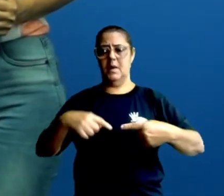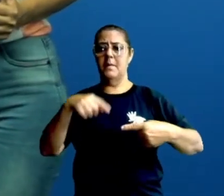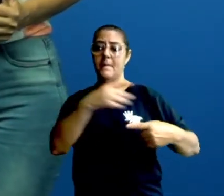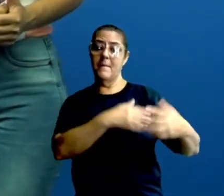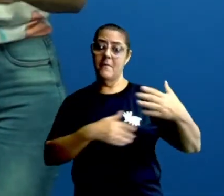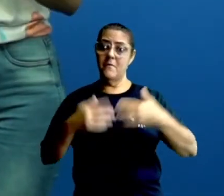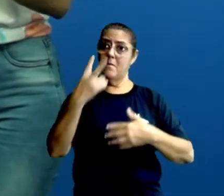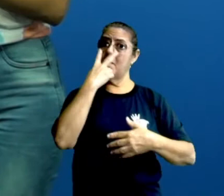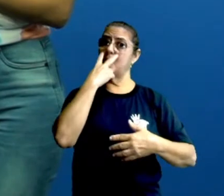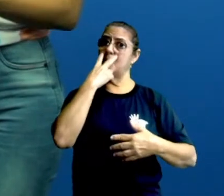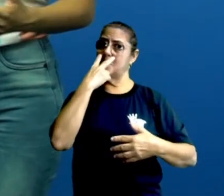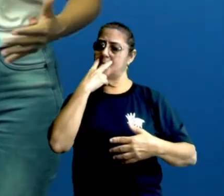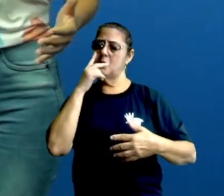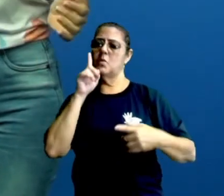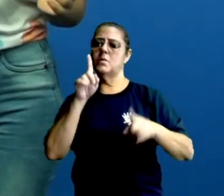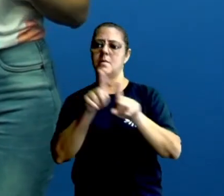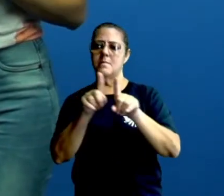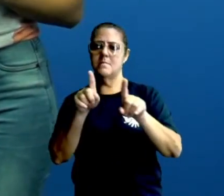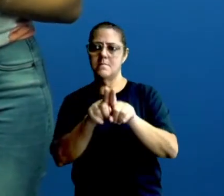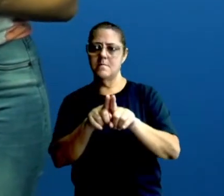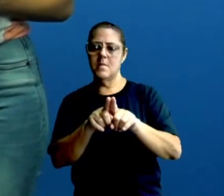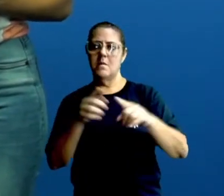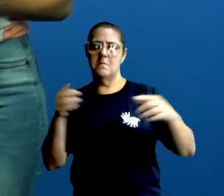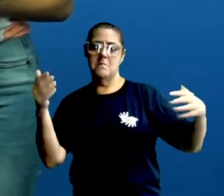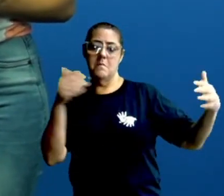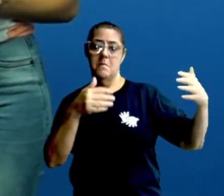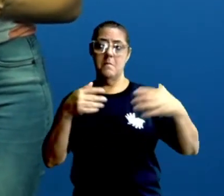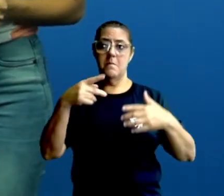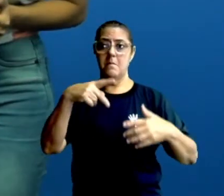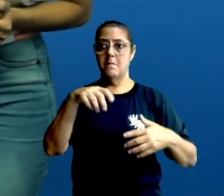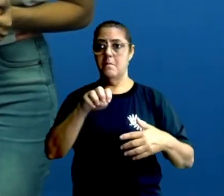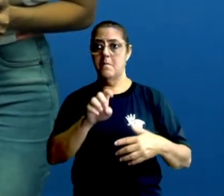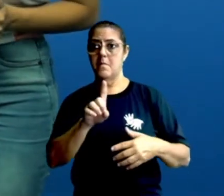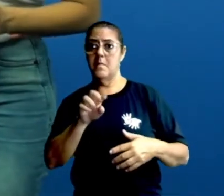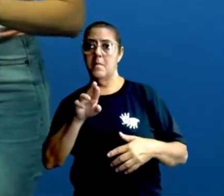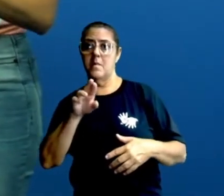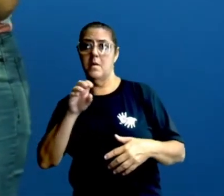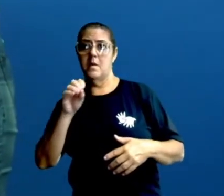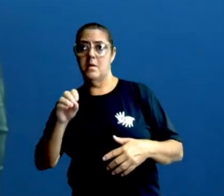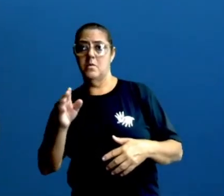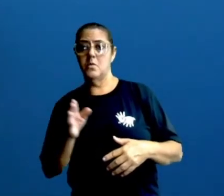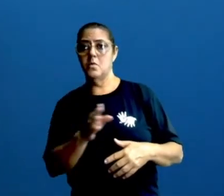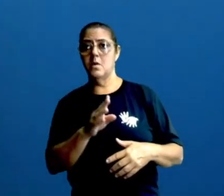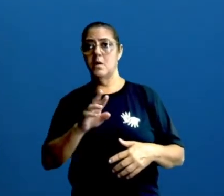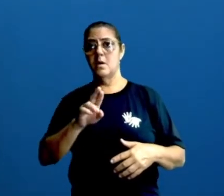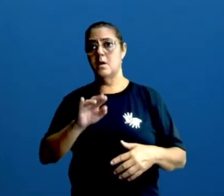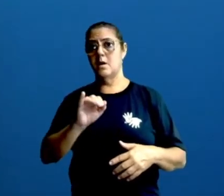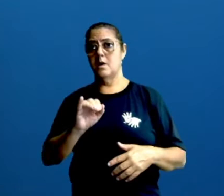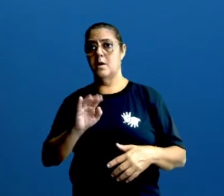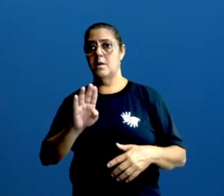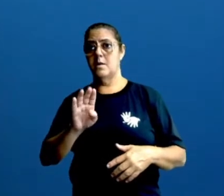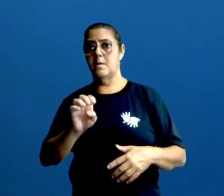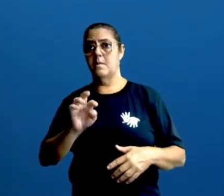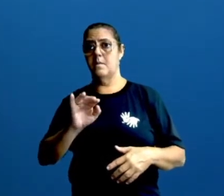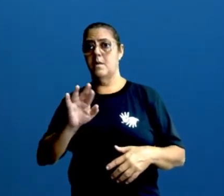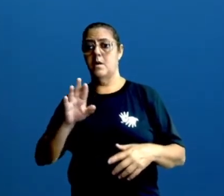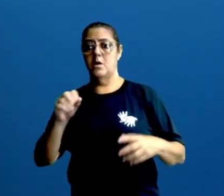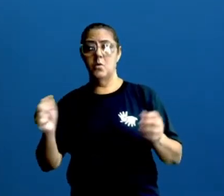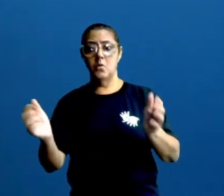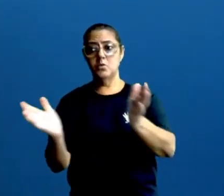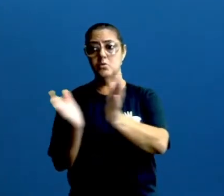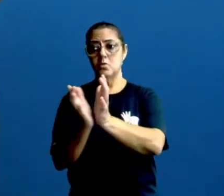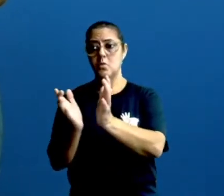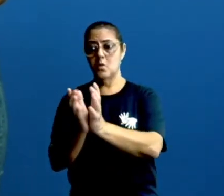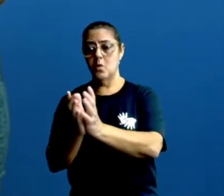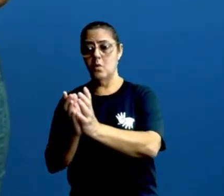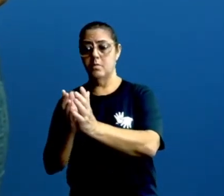de Santo Antão na figura do Capitão-Mor Pedro Ribeiro da Silva, que vai reunir ali com os senhores de engenho